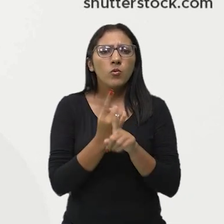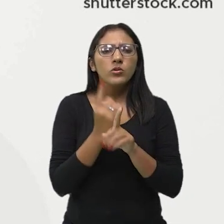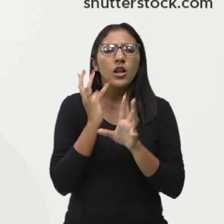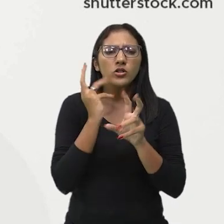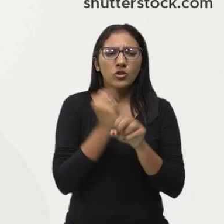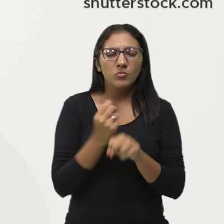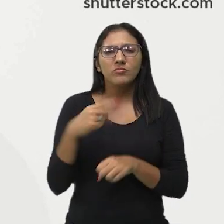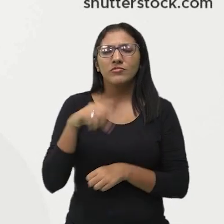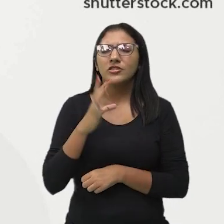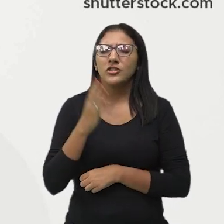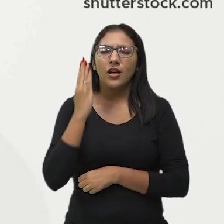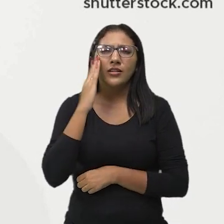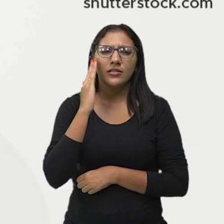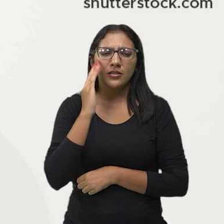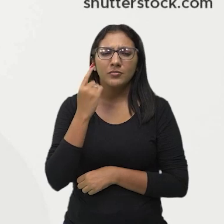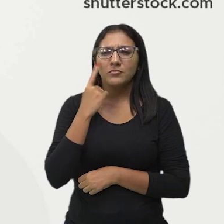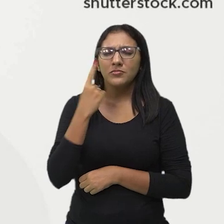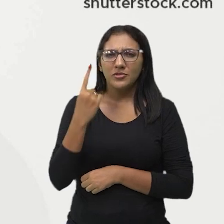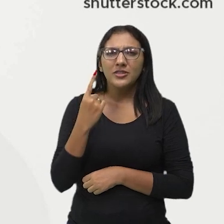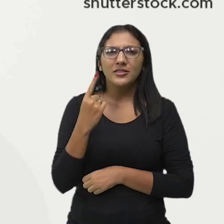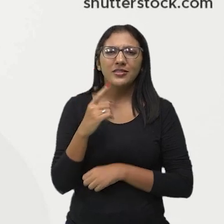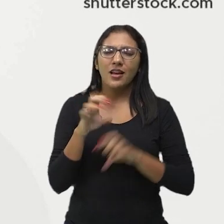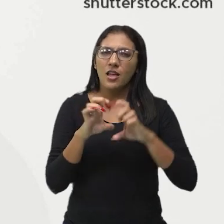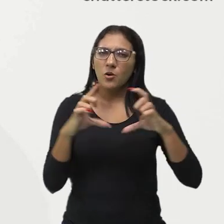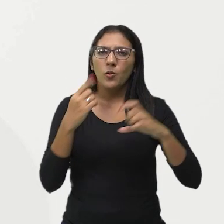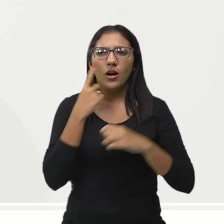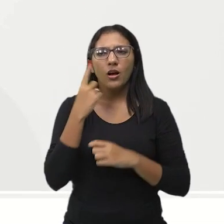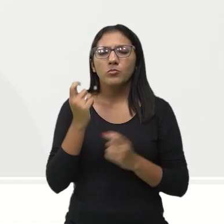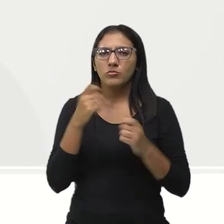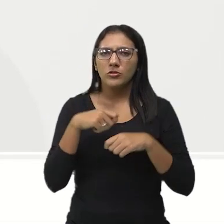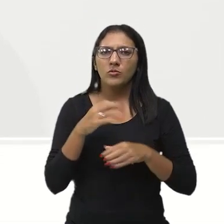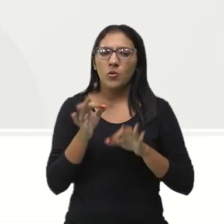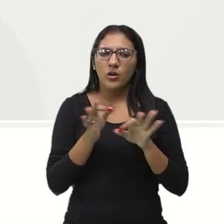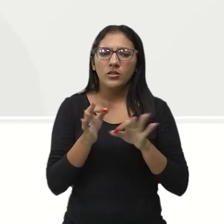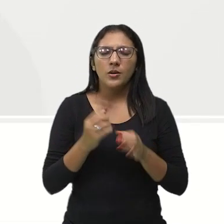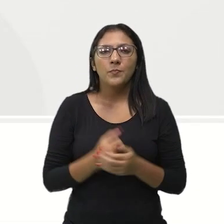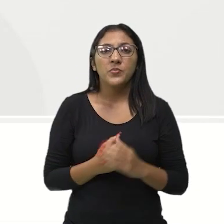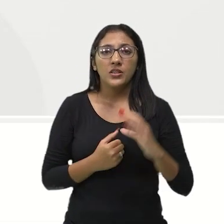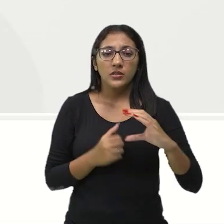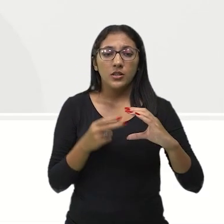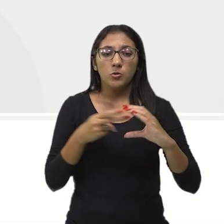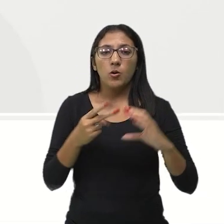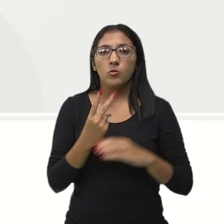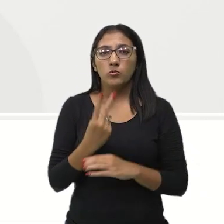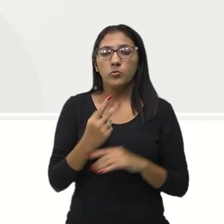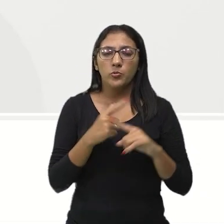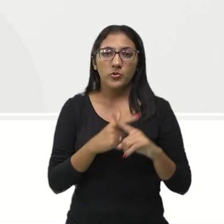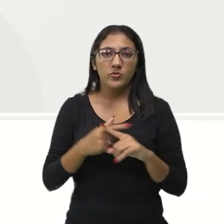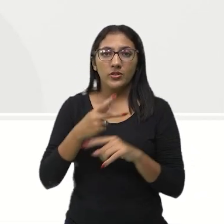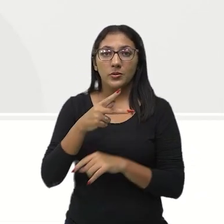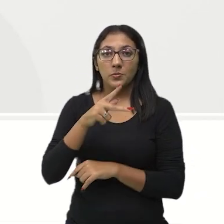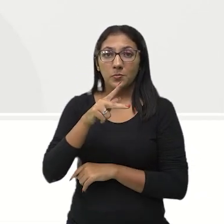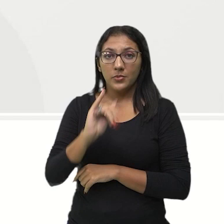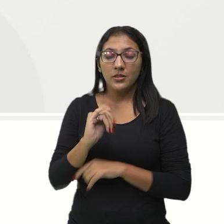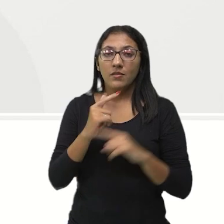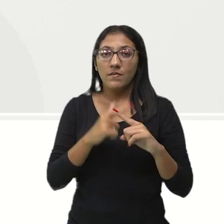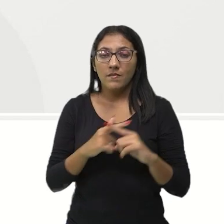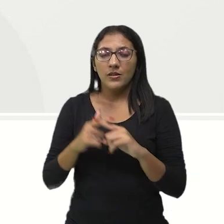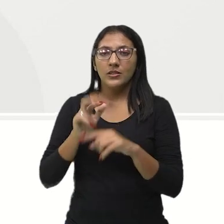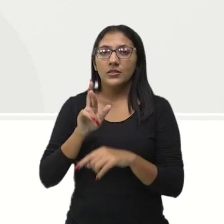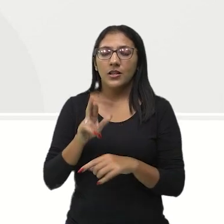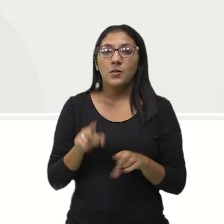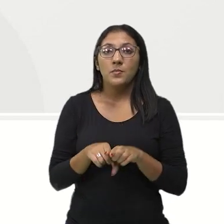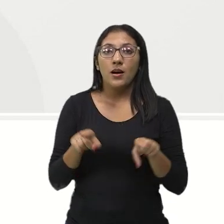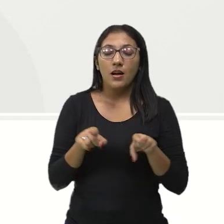vezes π vezes o raio. Agora, outra coisa importante no nosso probleminha para a gente resolver aqui, ó. Fica atento também, ó, que